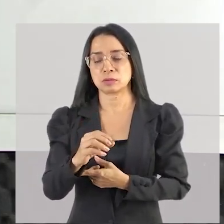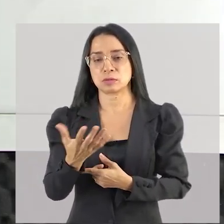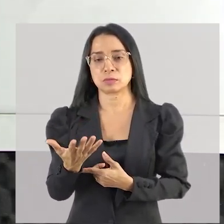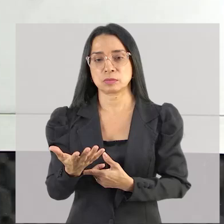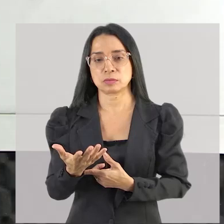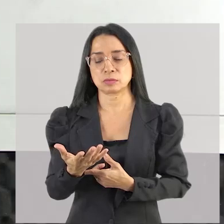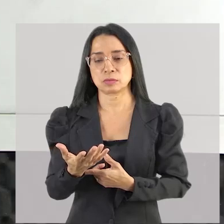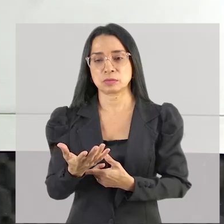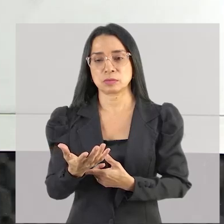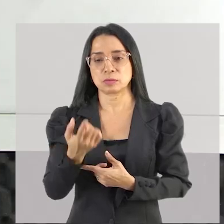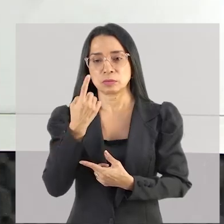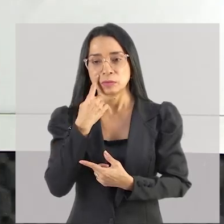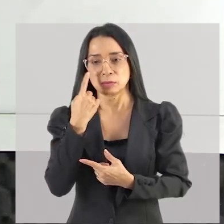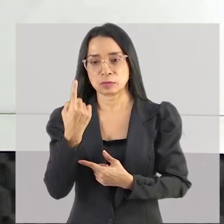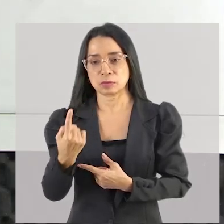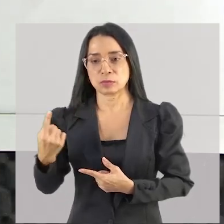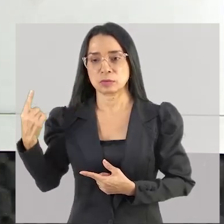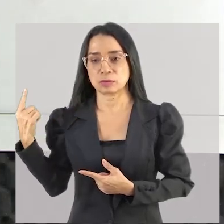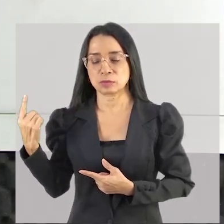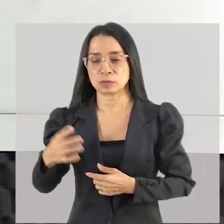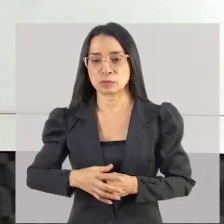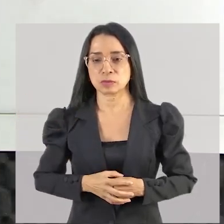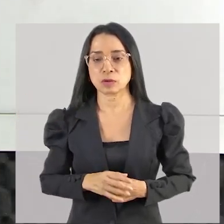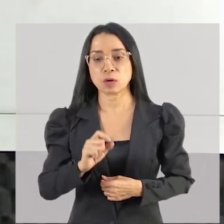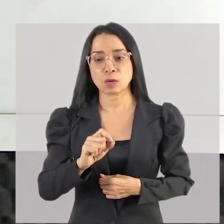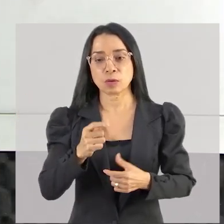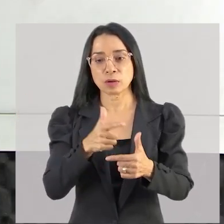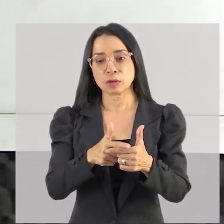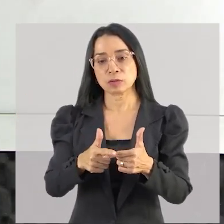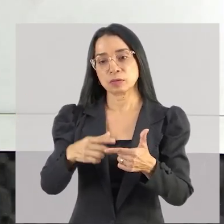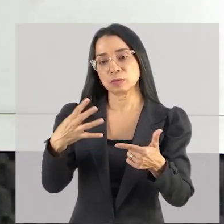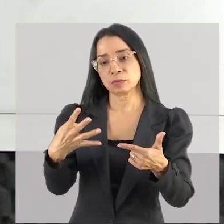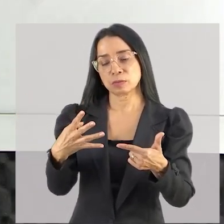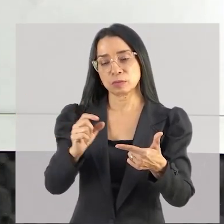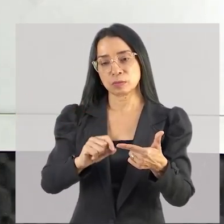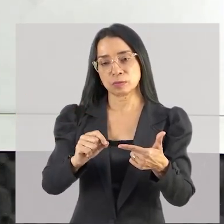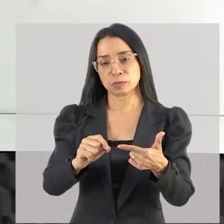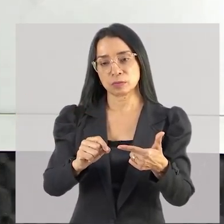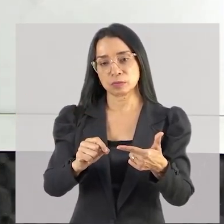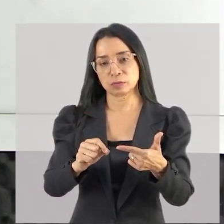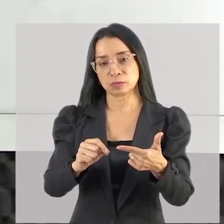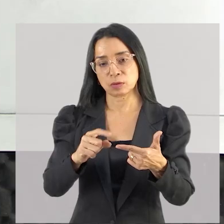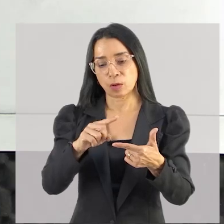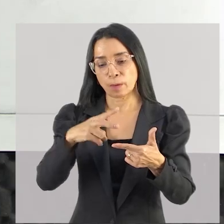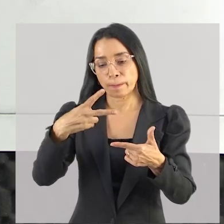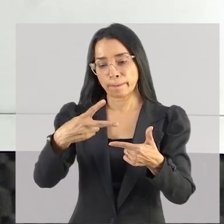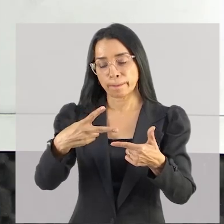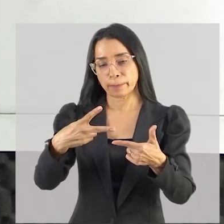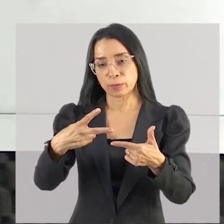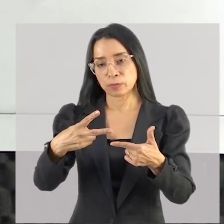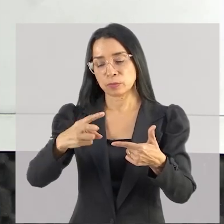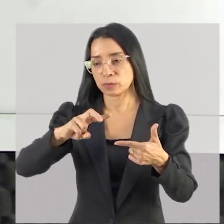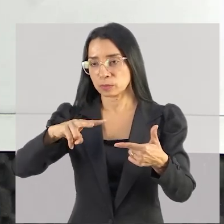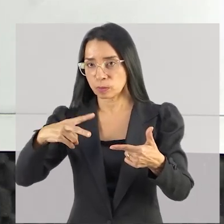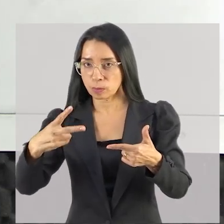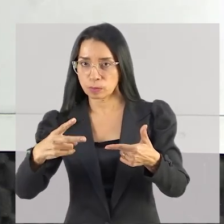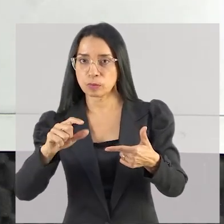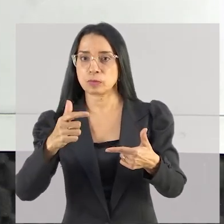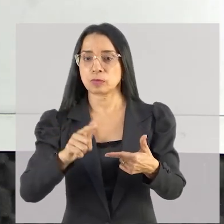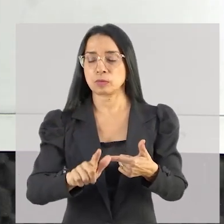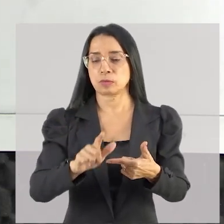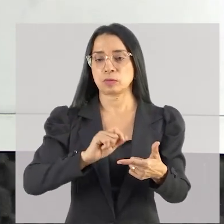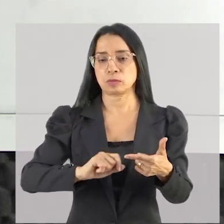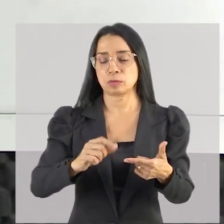tá? Turma, olha só. O que é dividir por 4? É você dividir por 2 e dividir por 2 de novo,